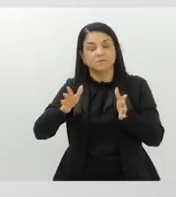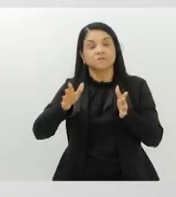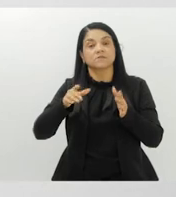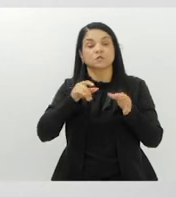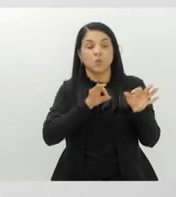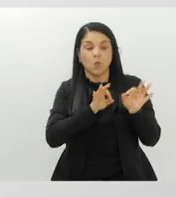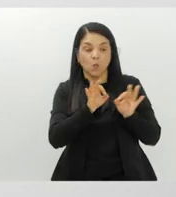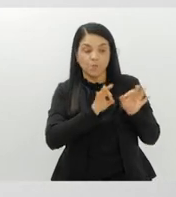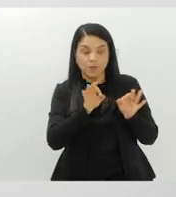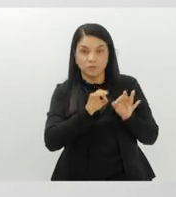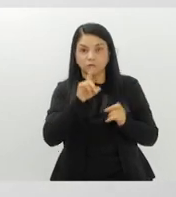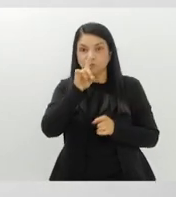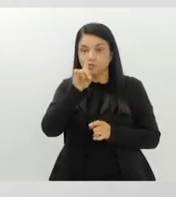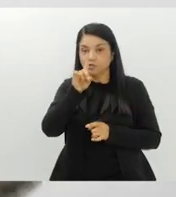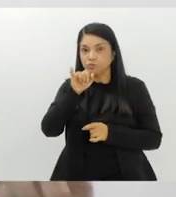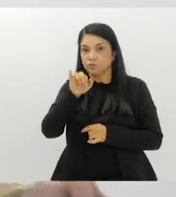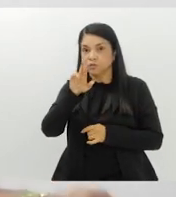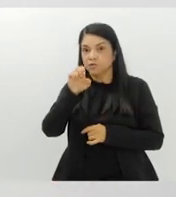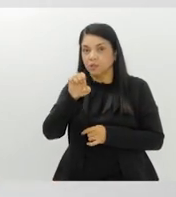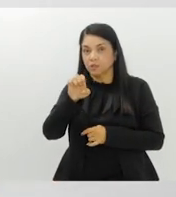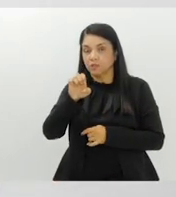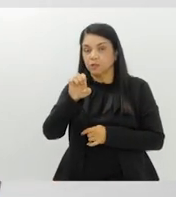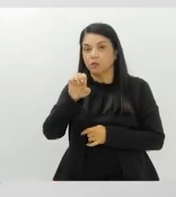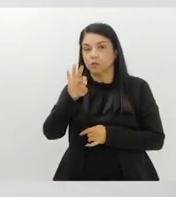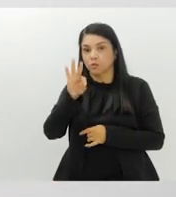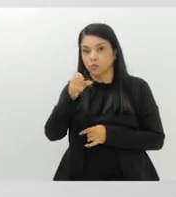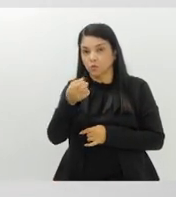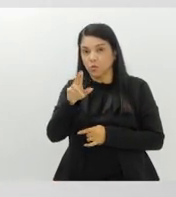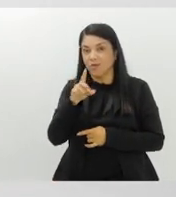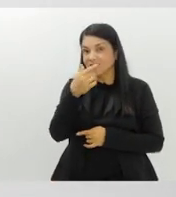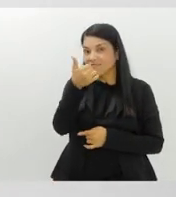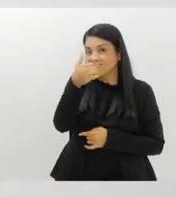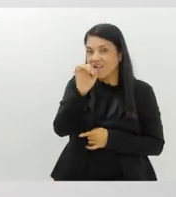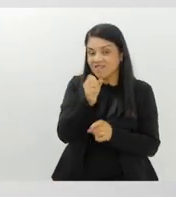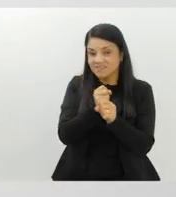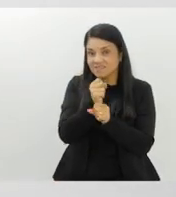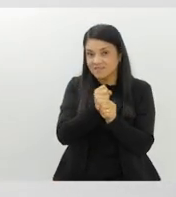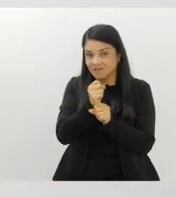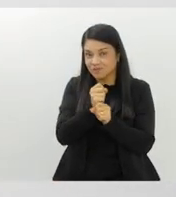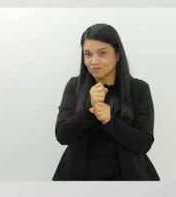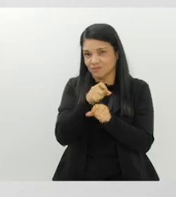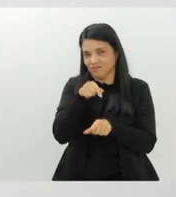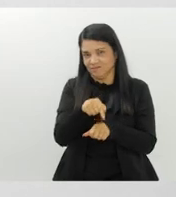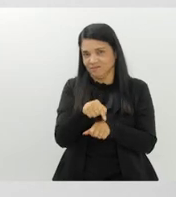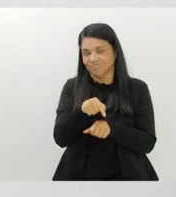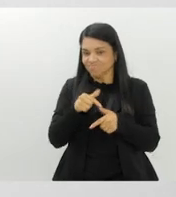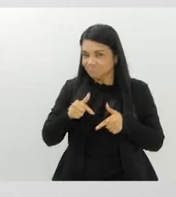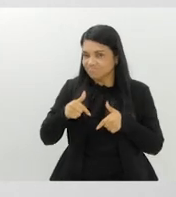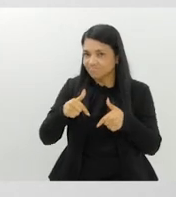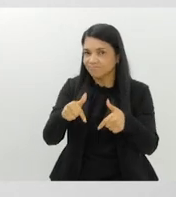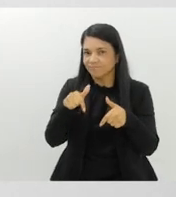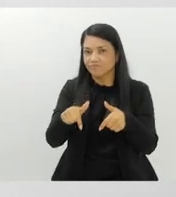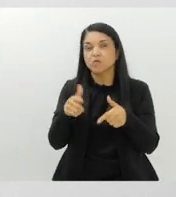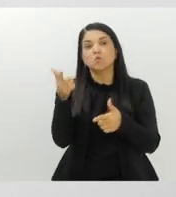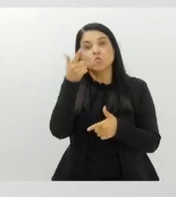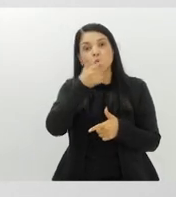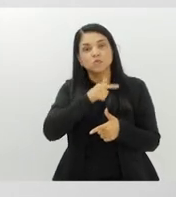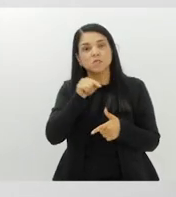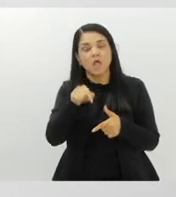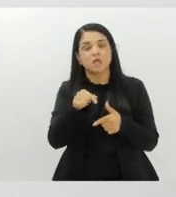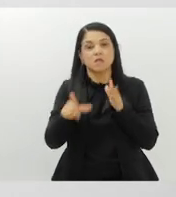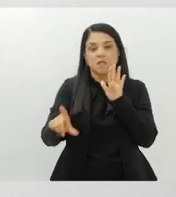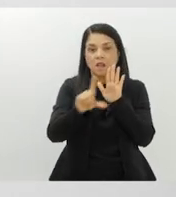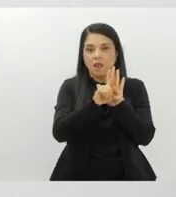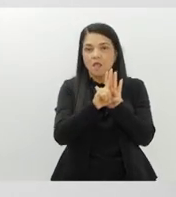Porque o plano diretor possui 10 anos de vigência. E, a partir do plano diretor, a gente consegue também fazer com que outras